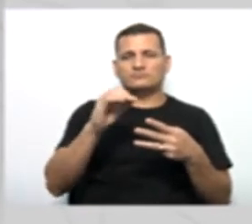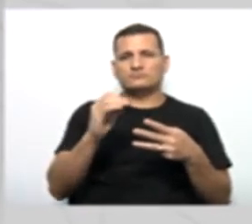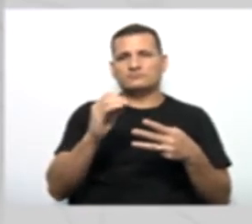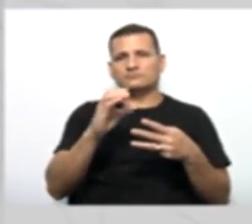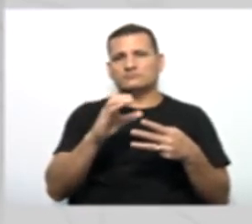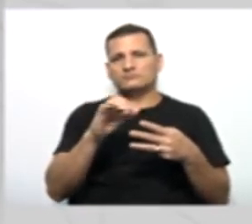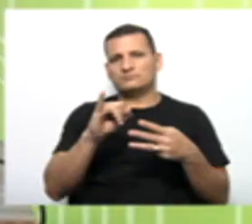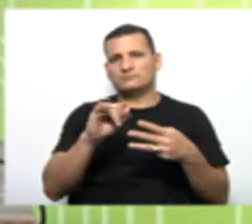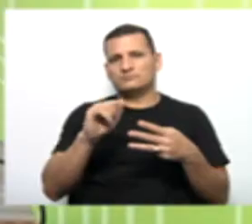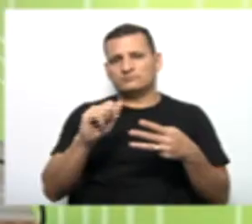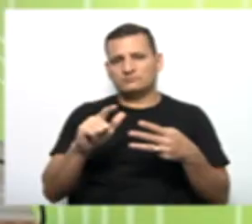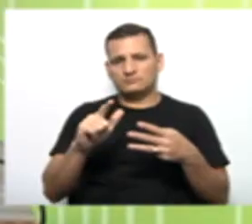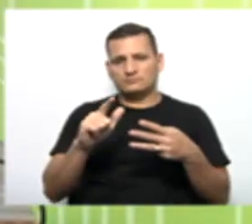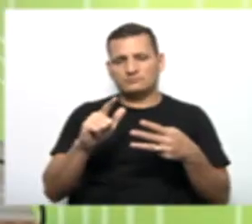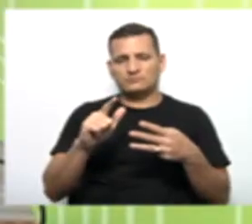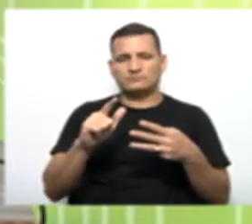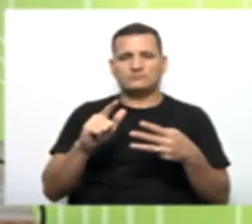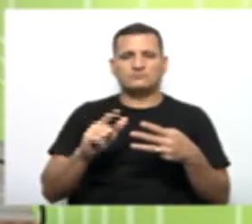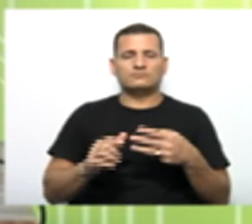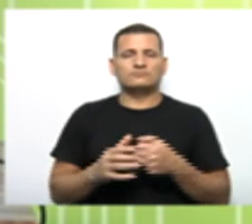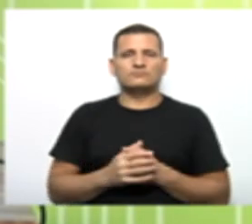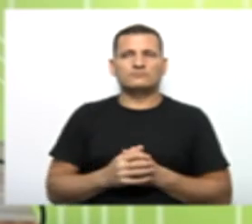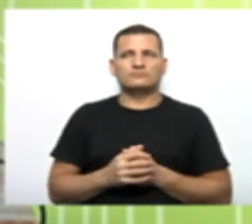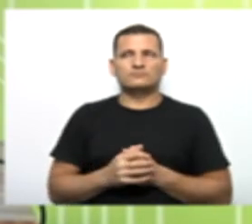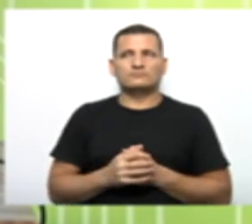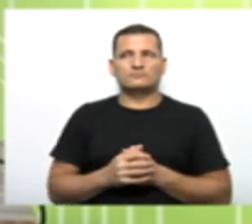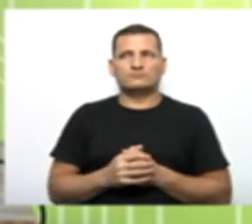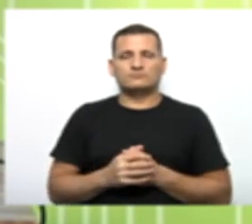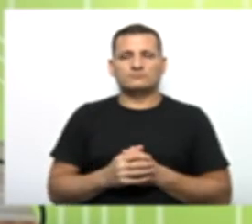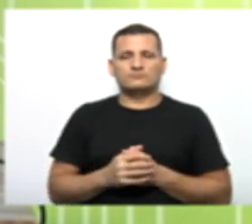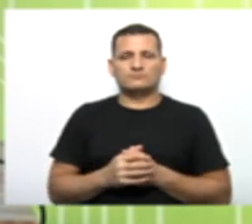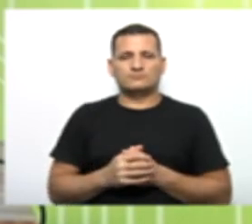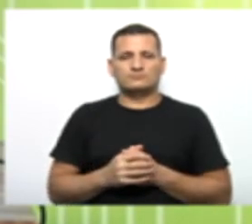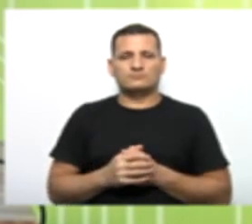sustentável, economicamente viável e socialmente justa.